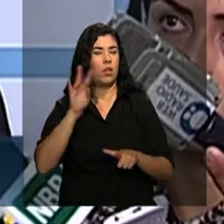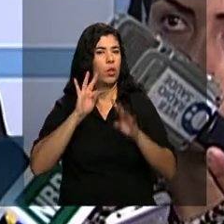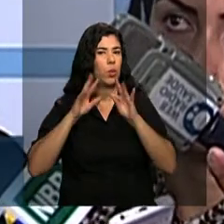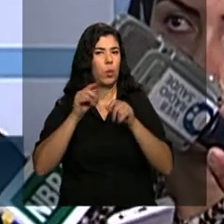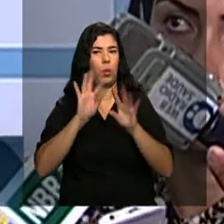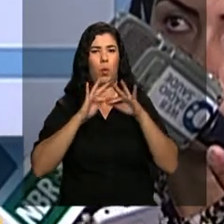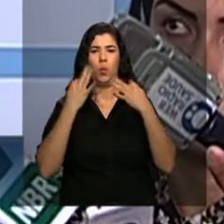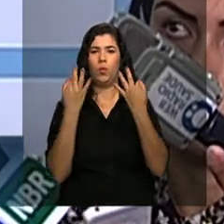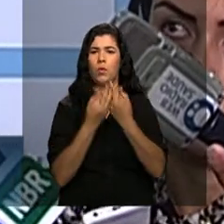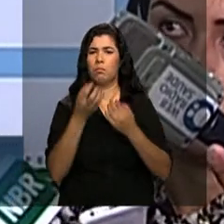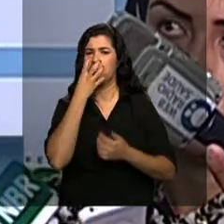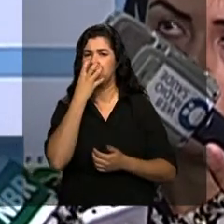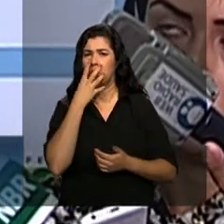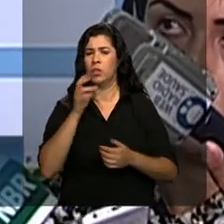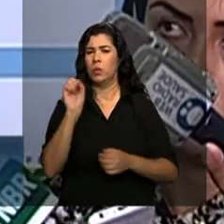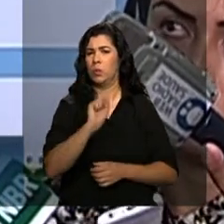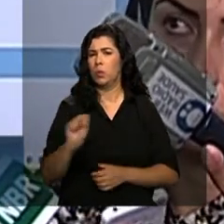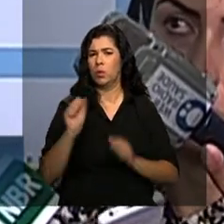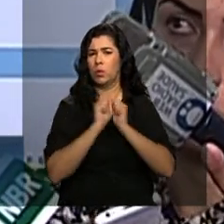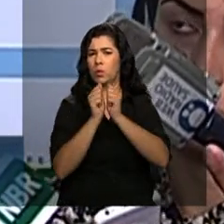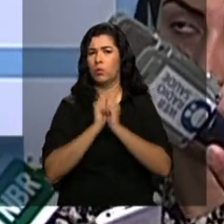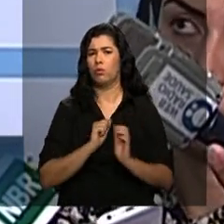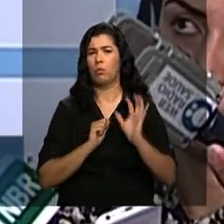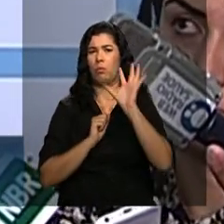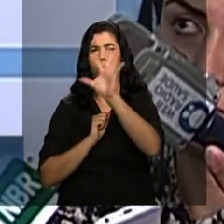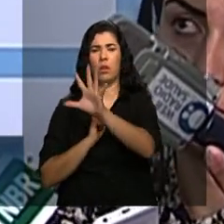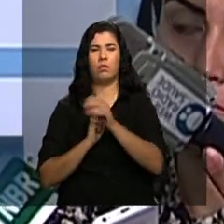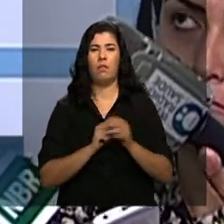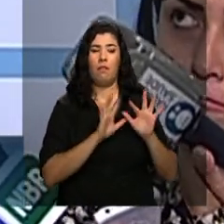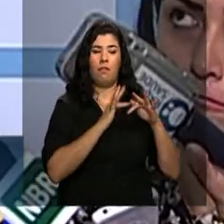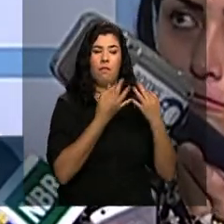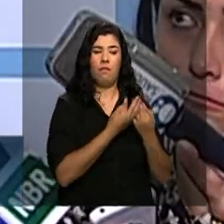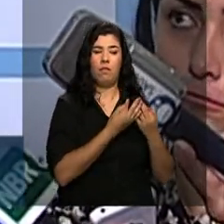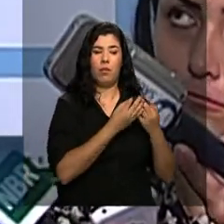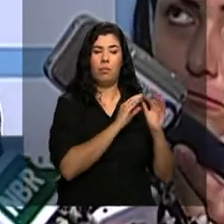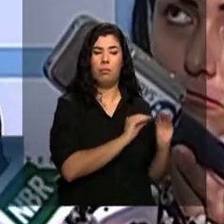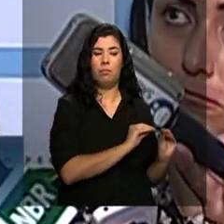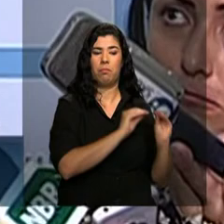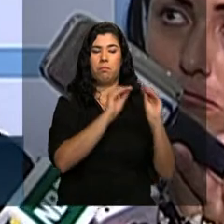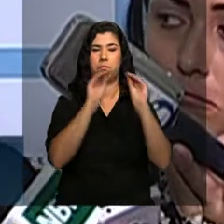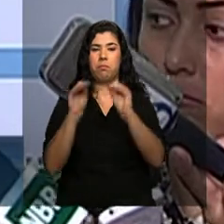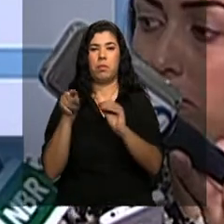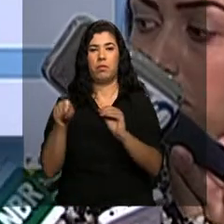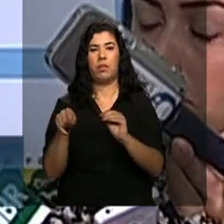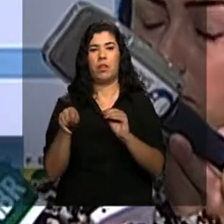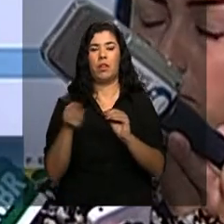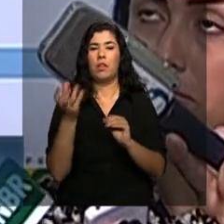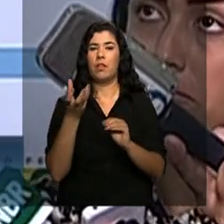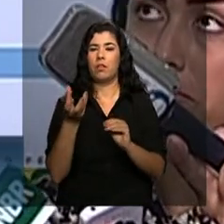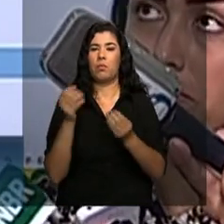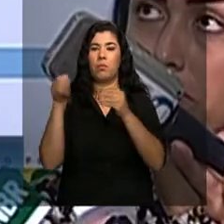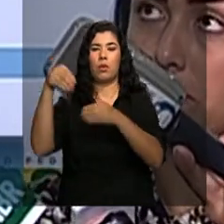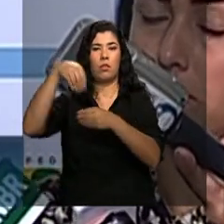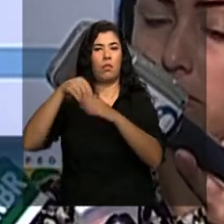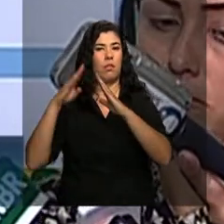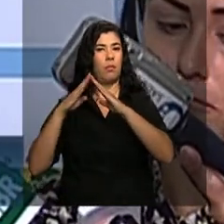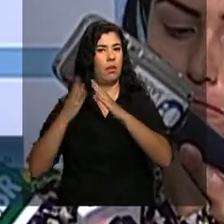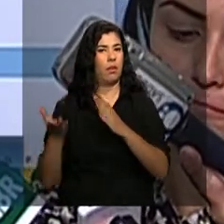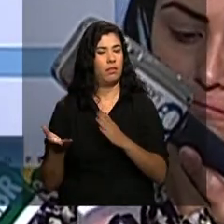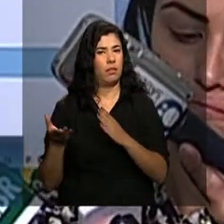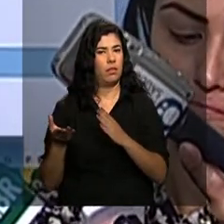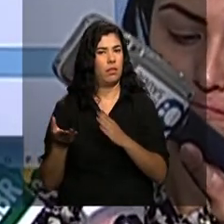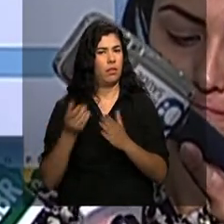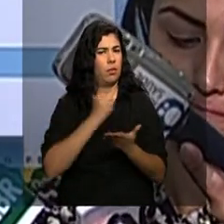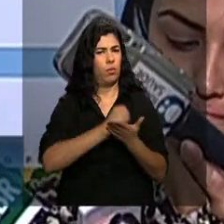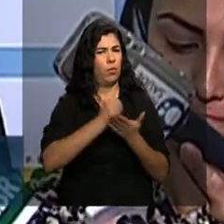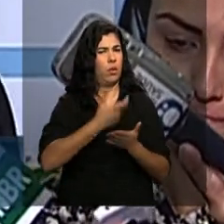com o cachorro, com todo mundo, tá certo? E diz, olha, eu quero colocar aqui. Mas não fazia parte do contrato.